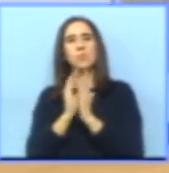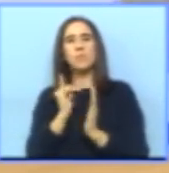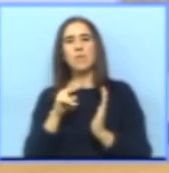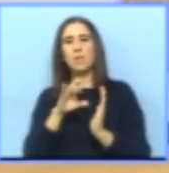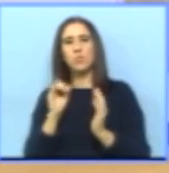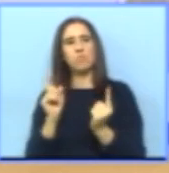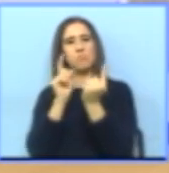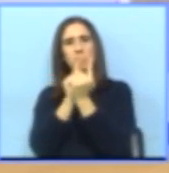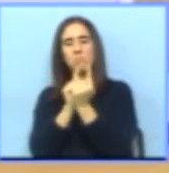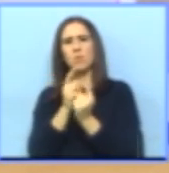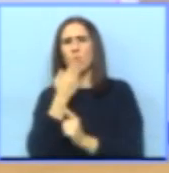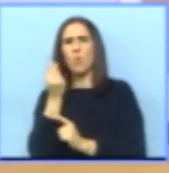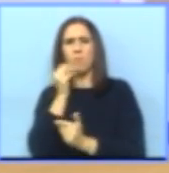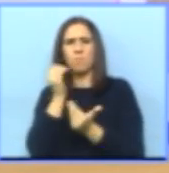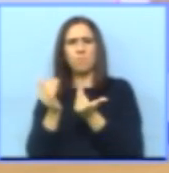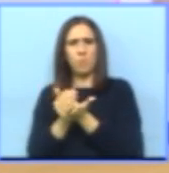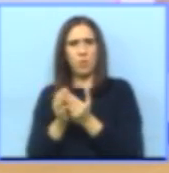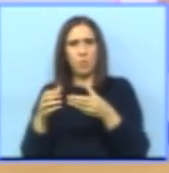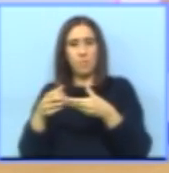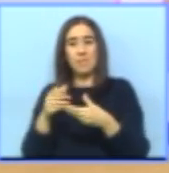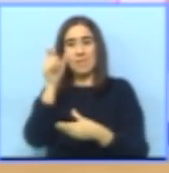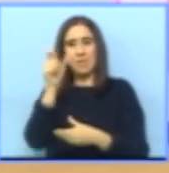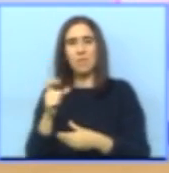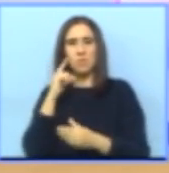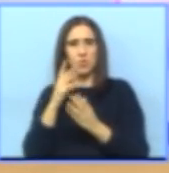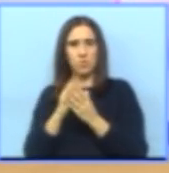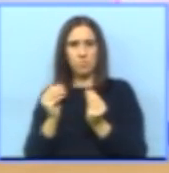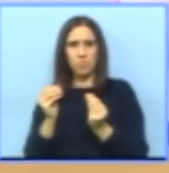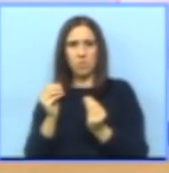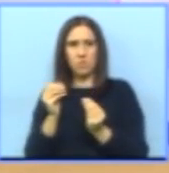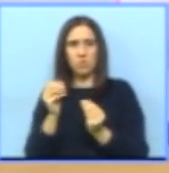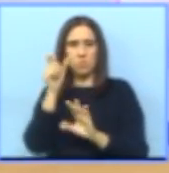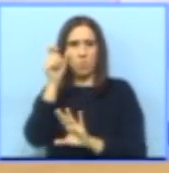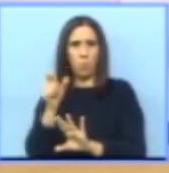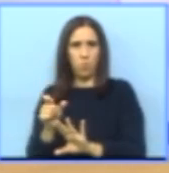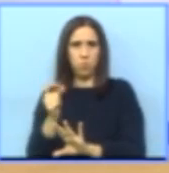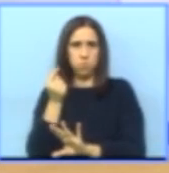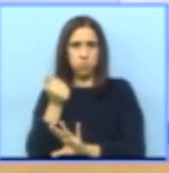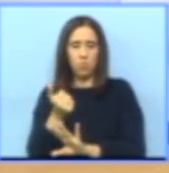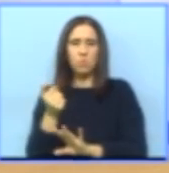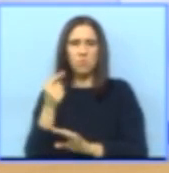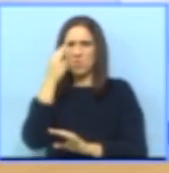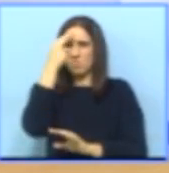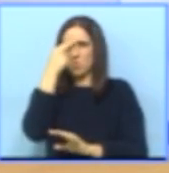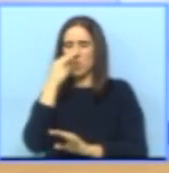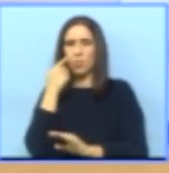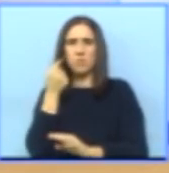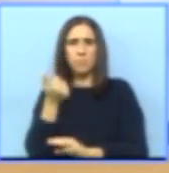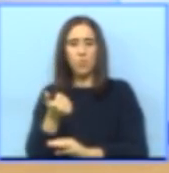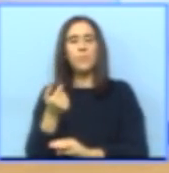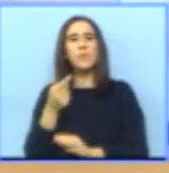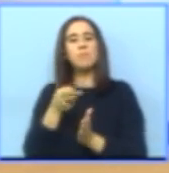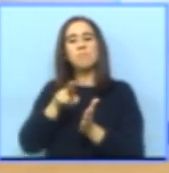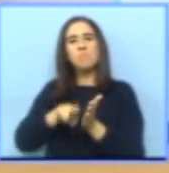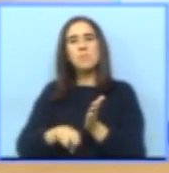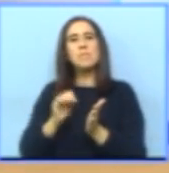da companhia, e que é o primeiro japonês, esta história é pouco conhecida e merece ser mais, que está sepultado na Sé Nova, em Coimbra, que é a igreja do Colégio